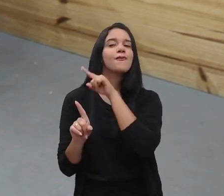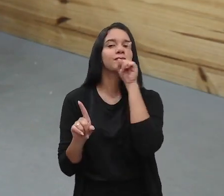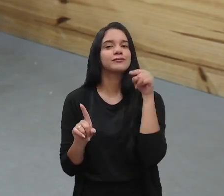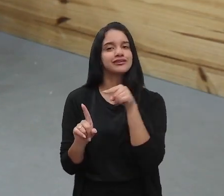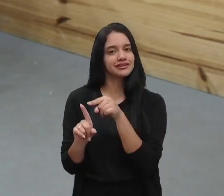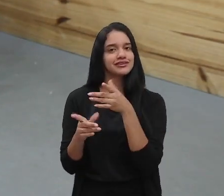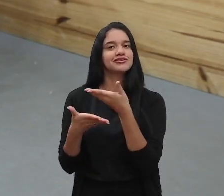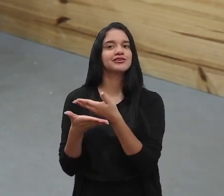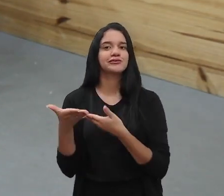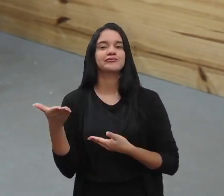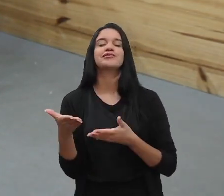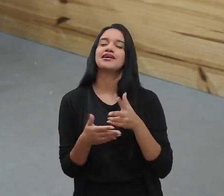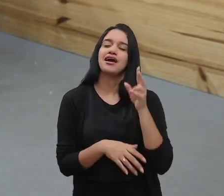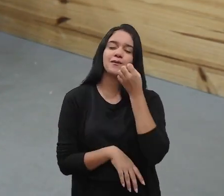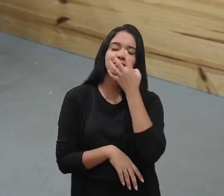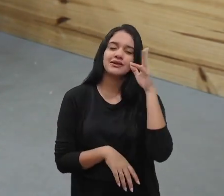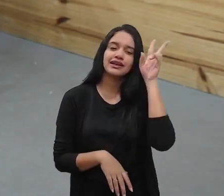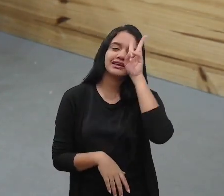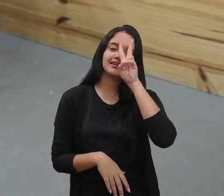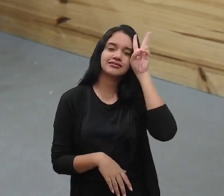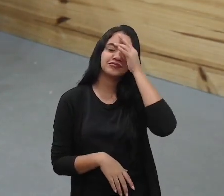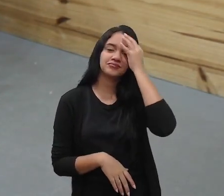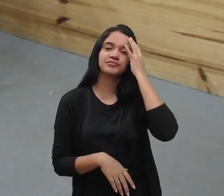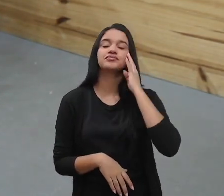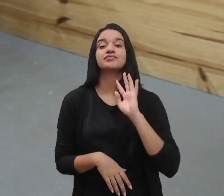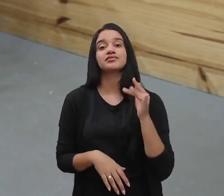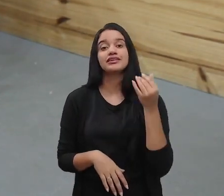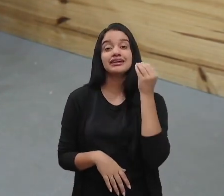a contratação. Bem lembrado, testes